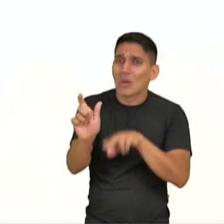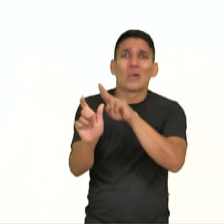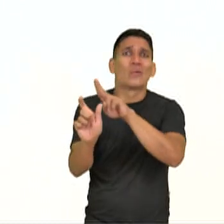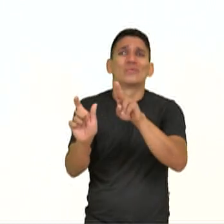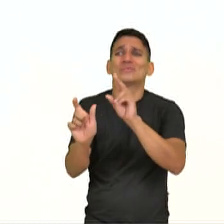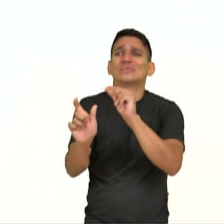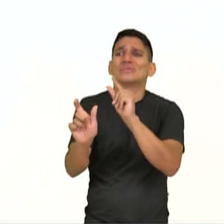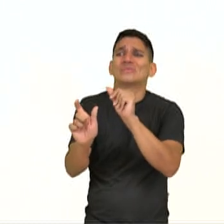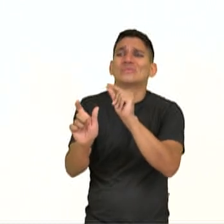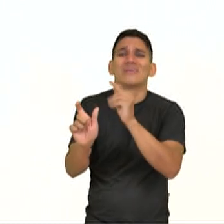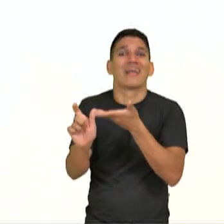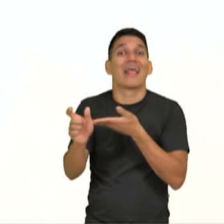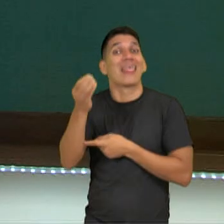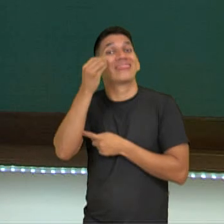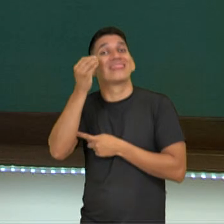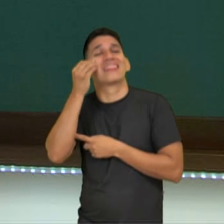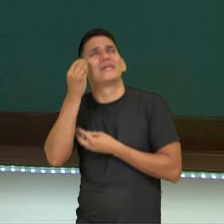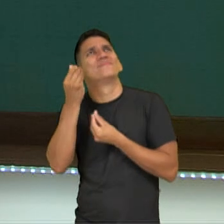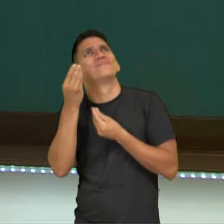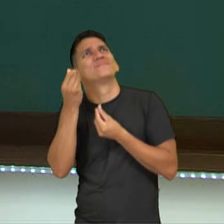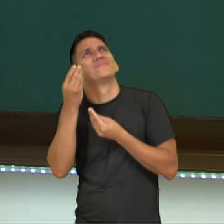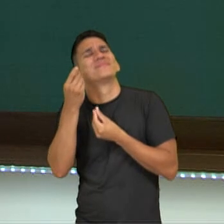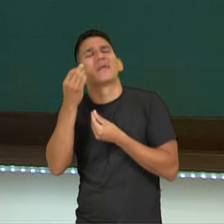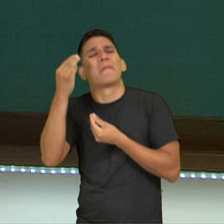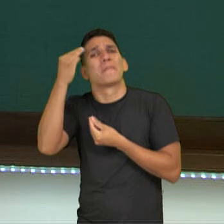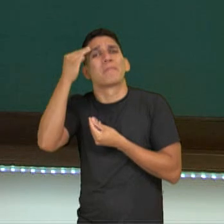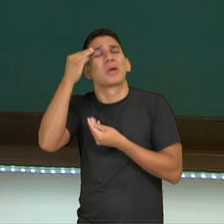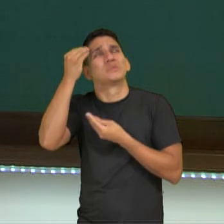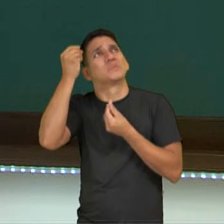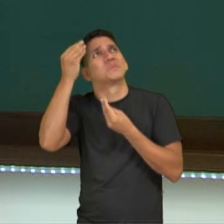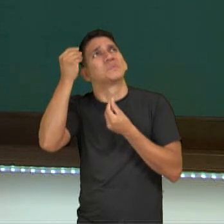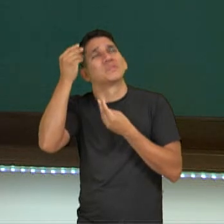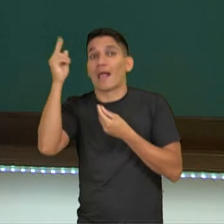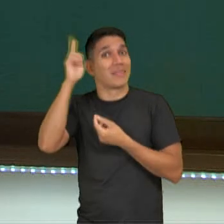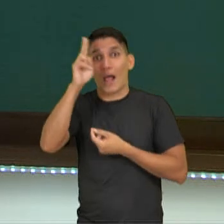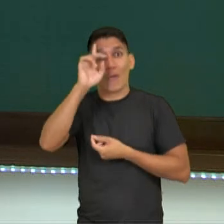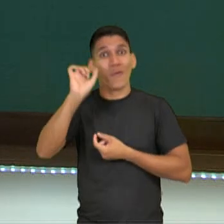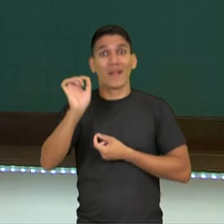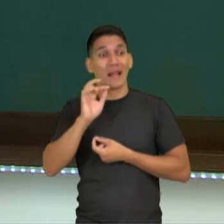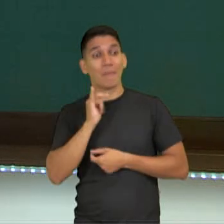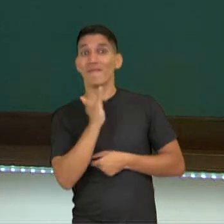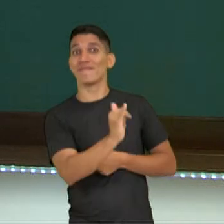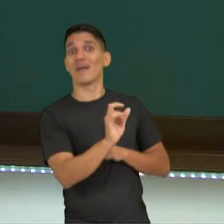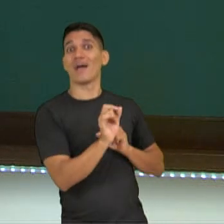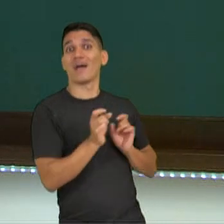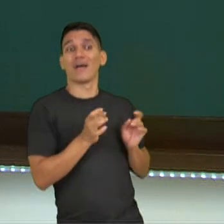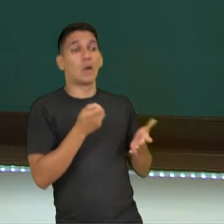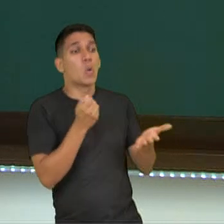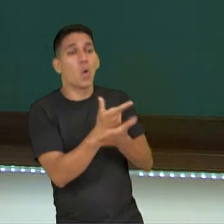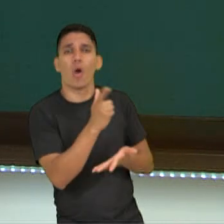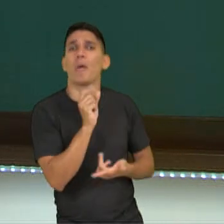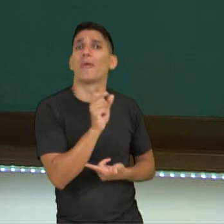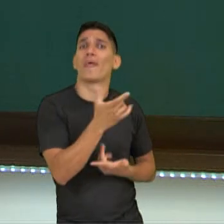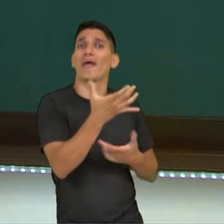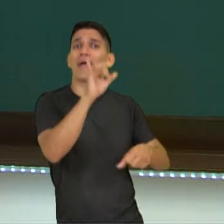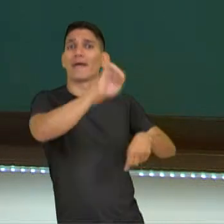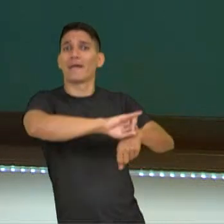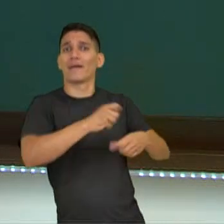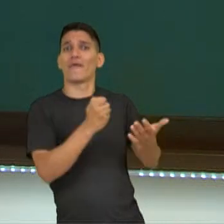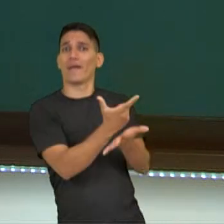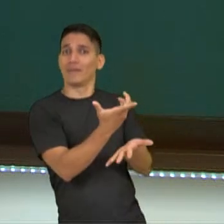que quer, né? Ele fica tentando buscar na memória dele, mas ele não consegue se lembrar exatamente o nome do objeto que ele foi